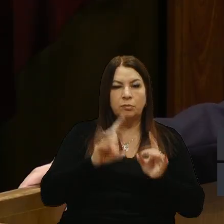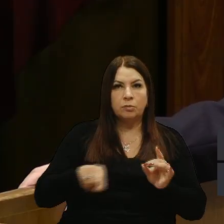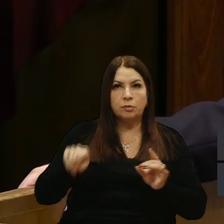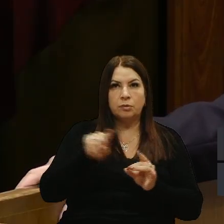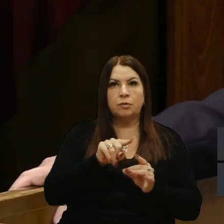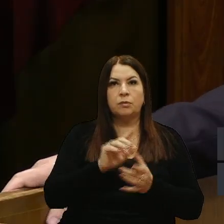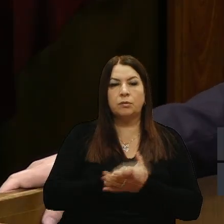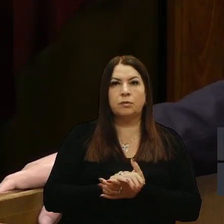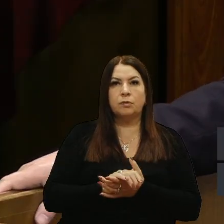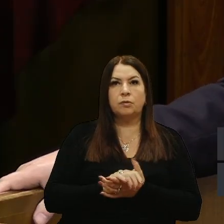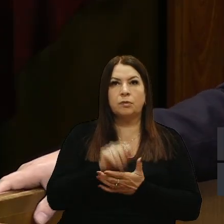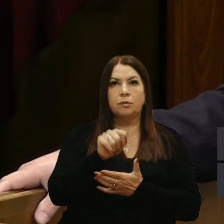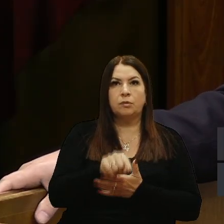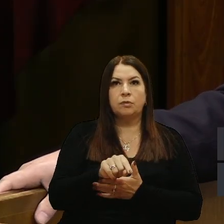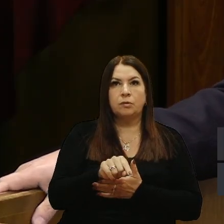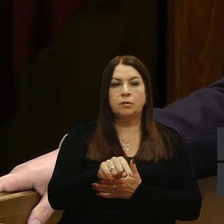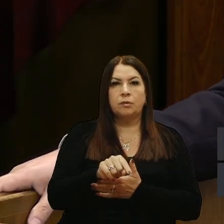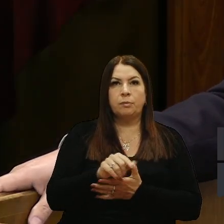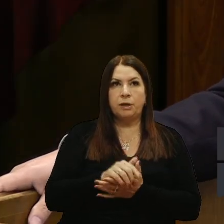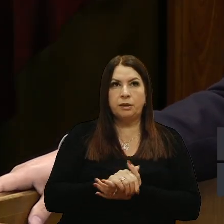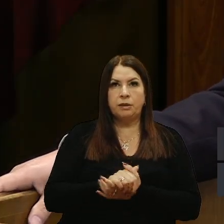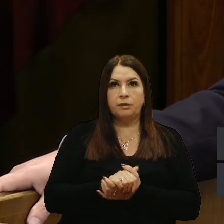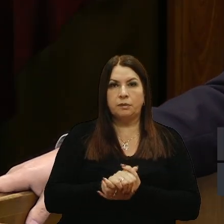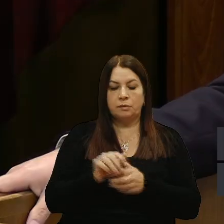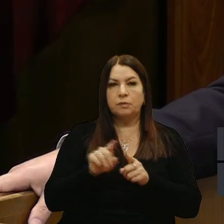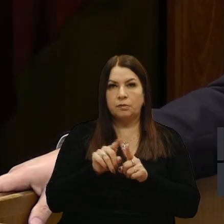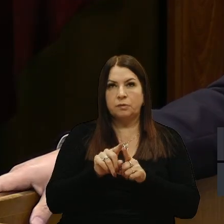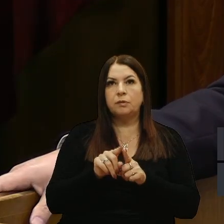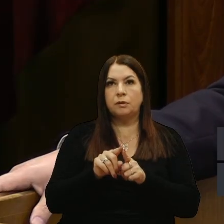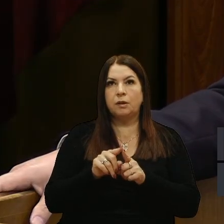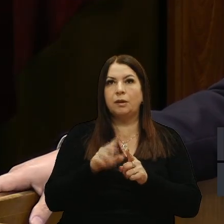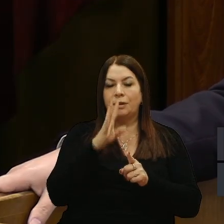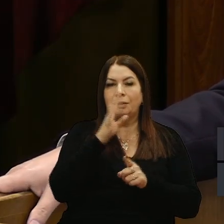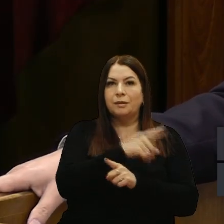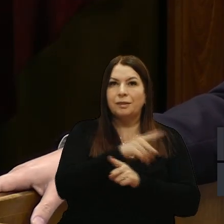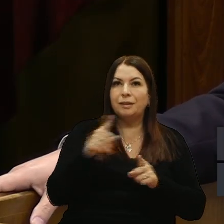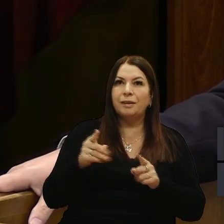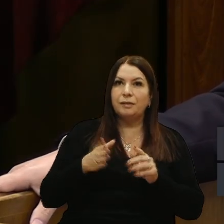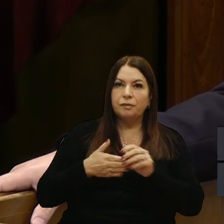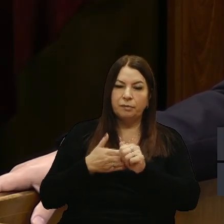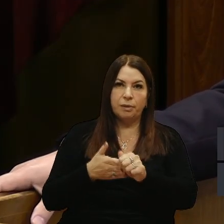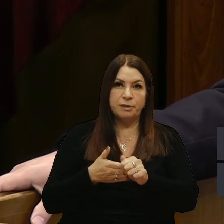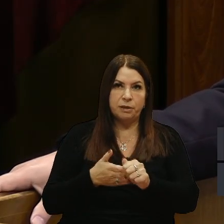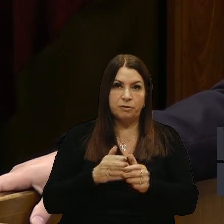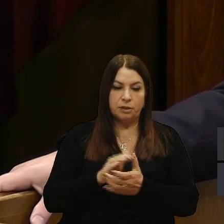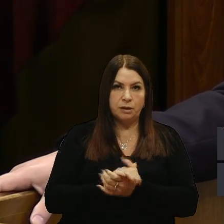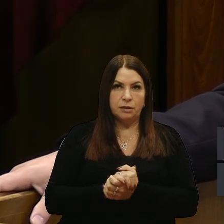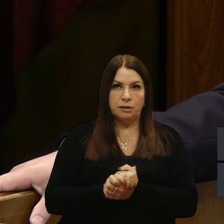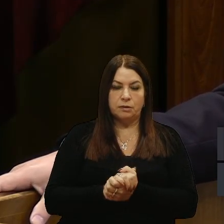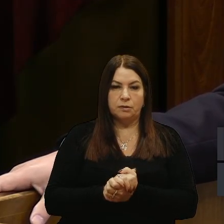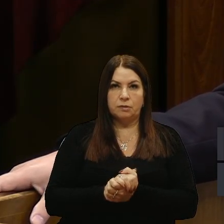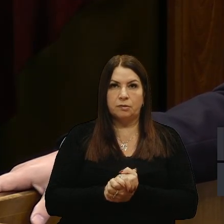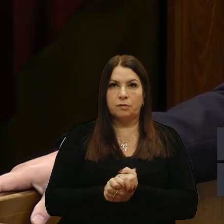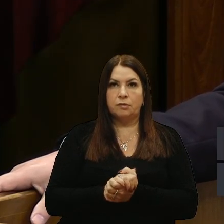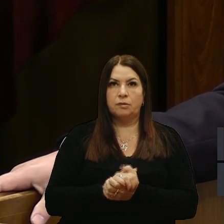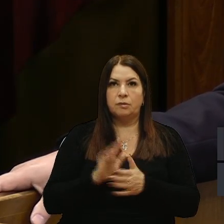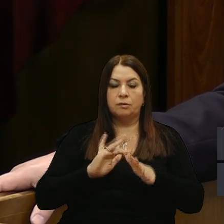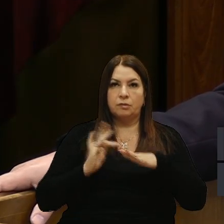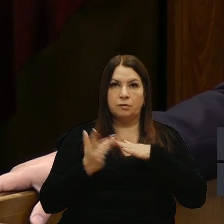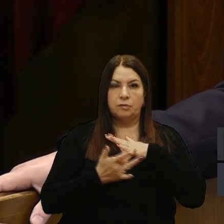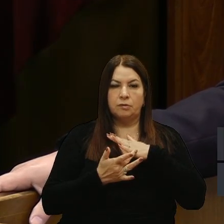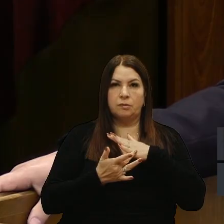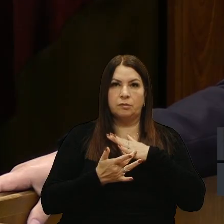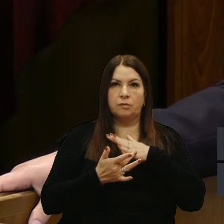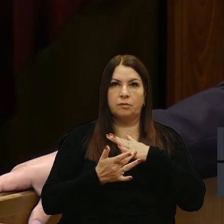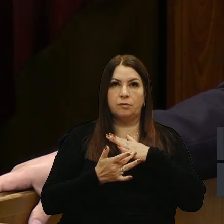especial aqueles que sempre nos dão o privilégio de nos acompanhar pelas redes sociais e